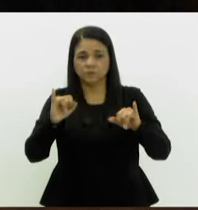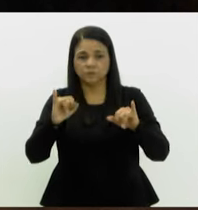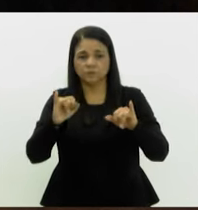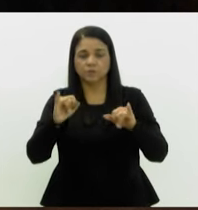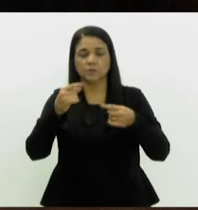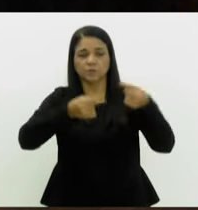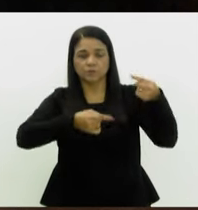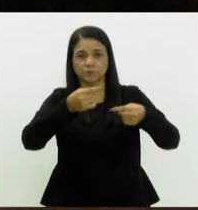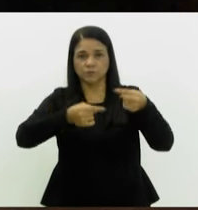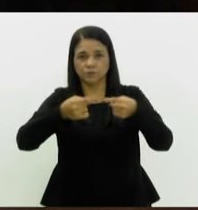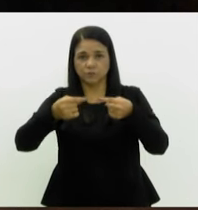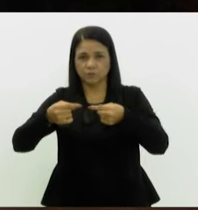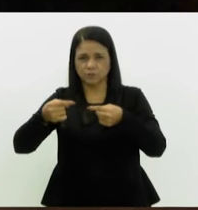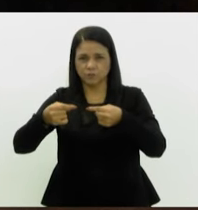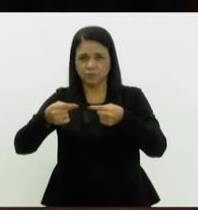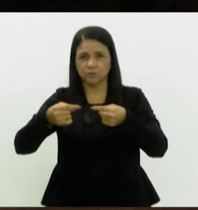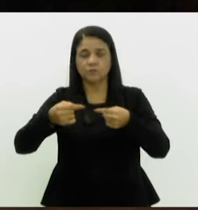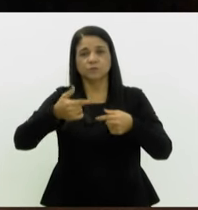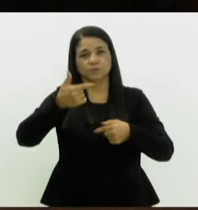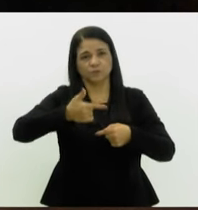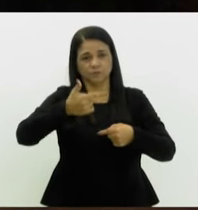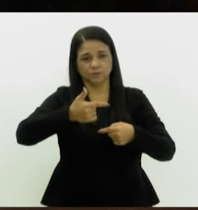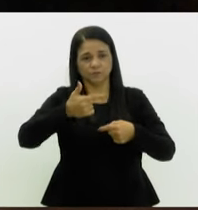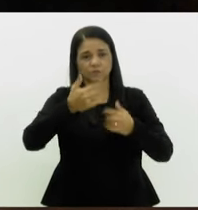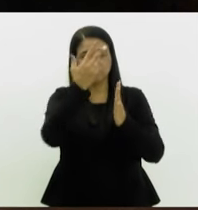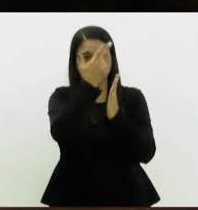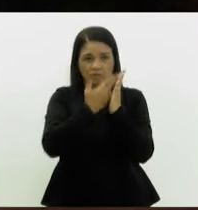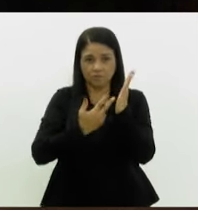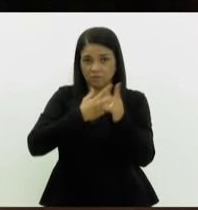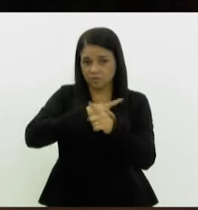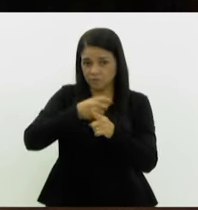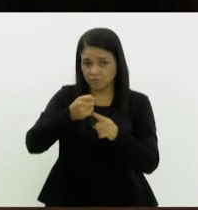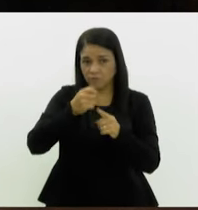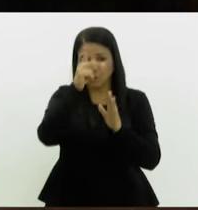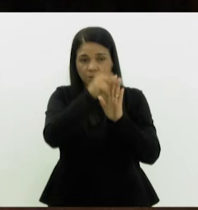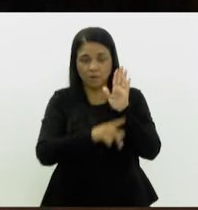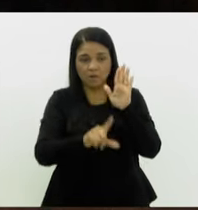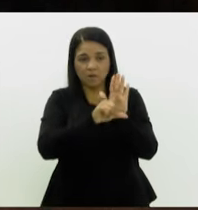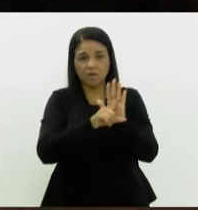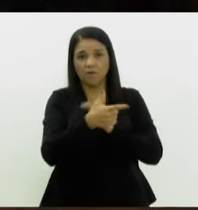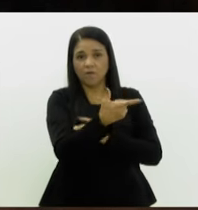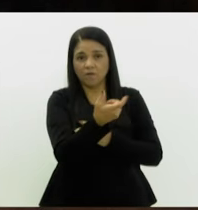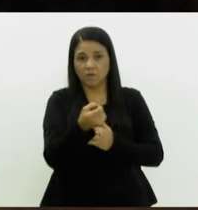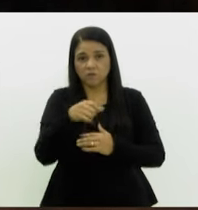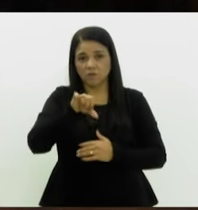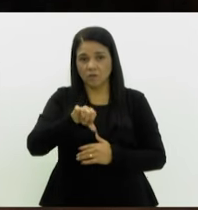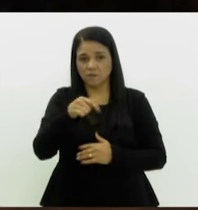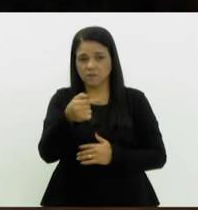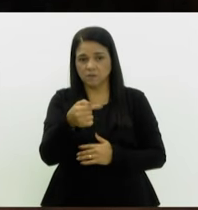Em discussão, em segunda discussão, redação do vencido. Projeto de lei número